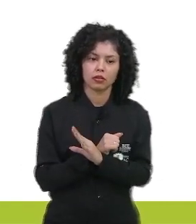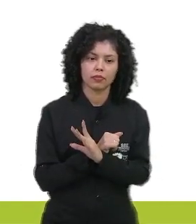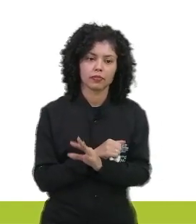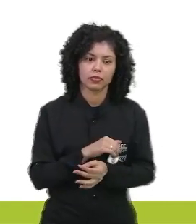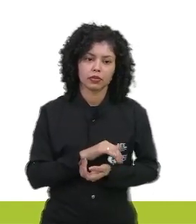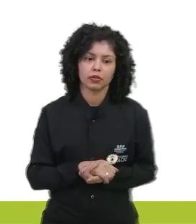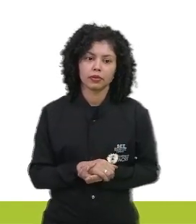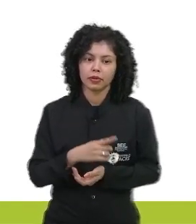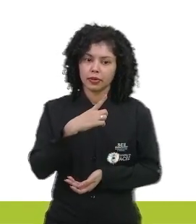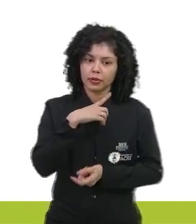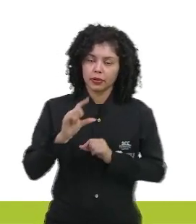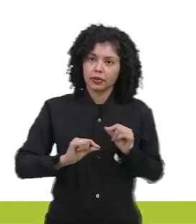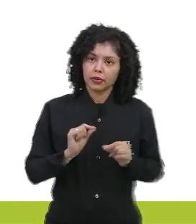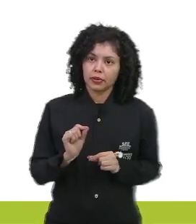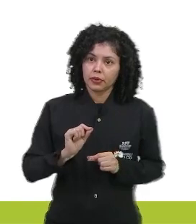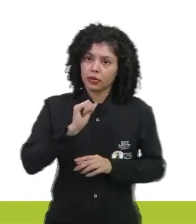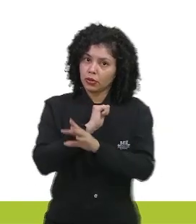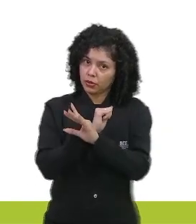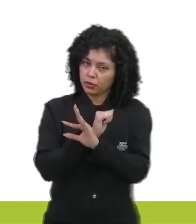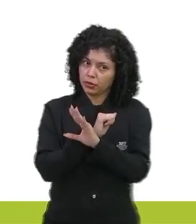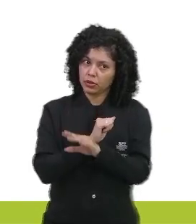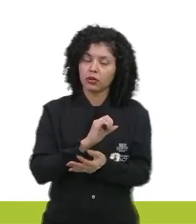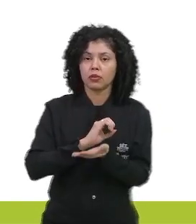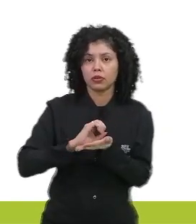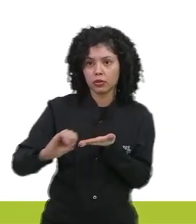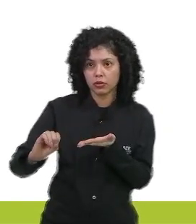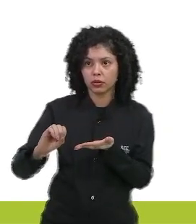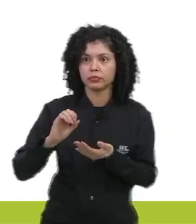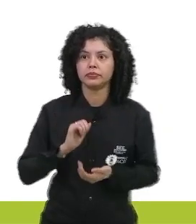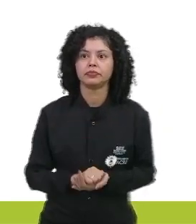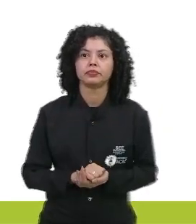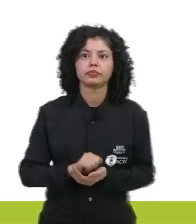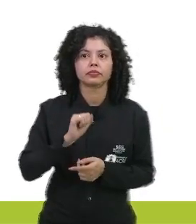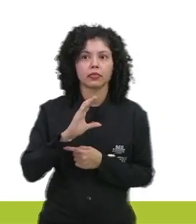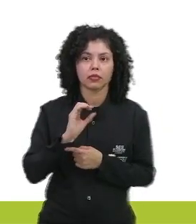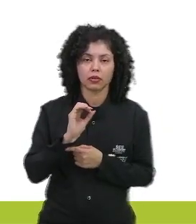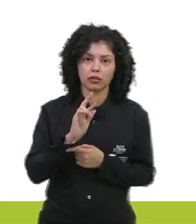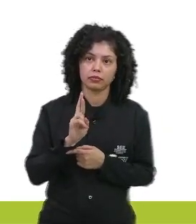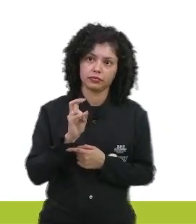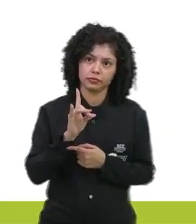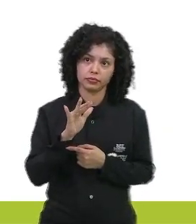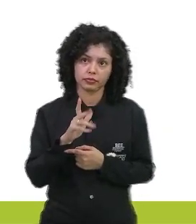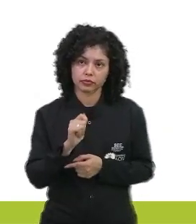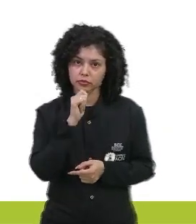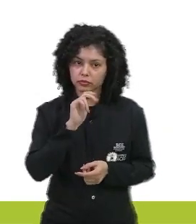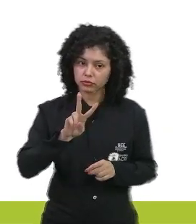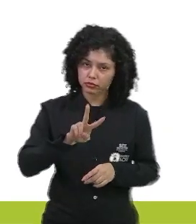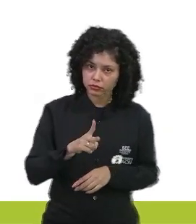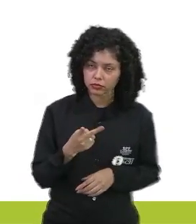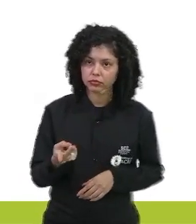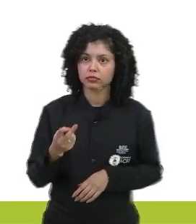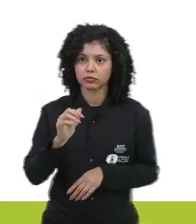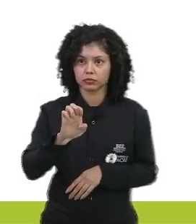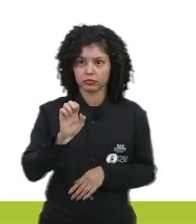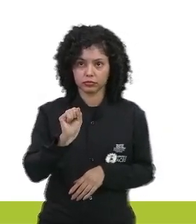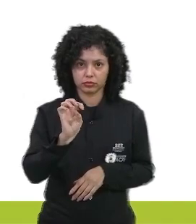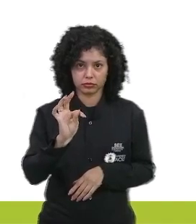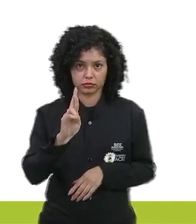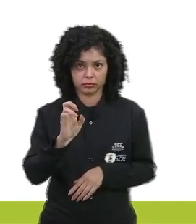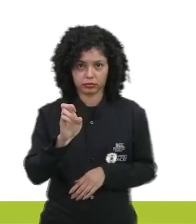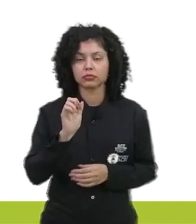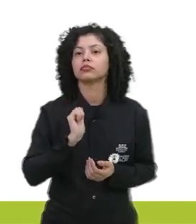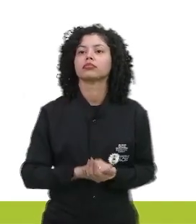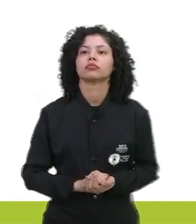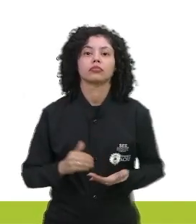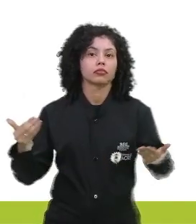graxo. E eu vou ter esse ácido orgânico, né, esse ácido carboxílico, se convertendo em um éster.